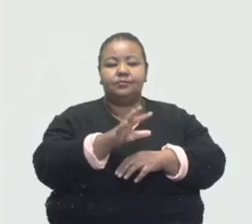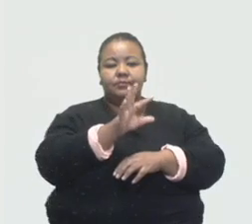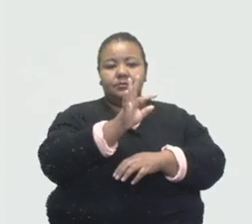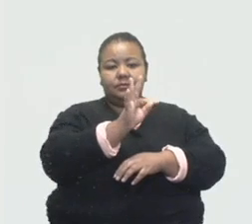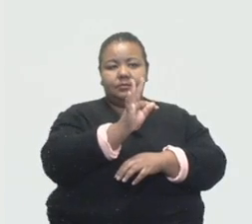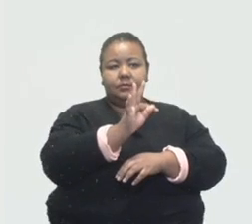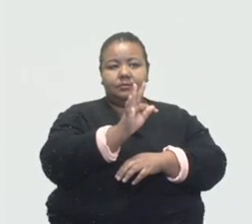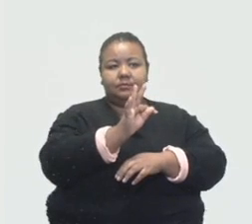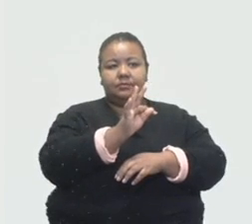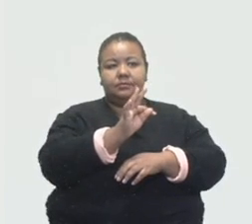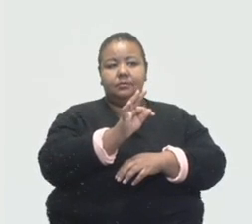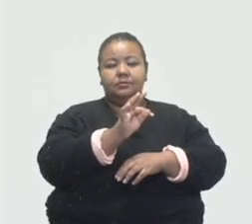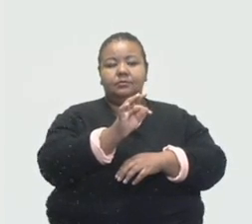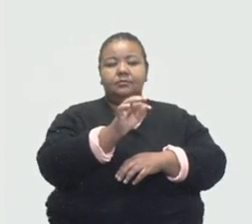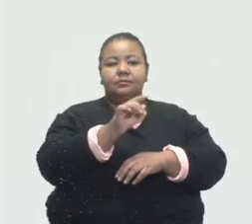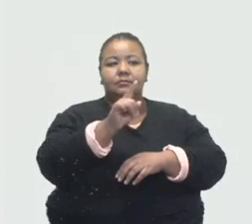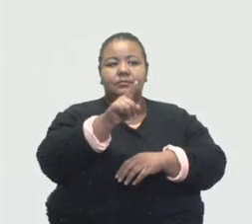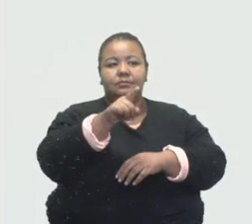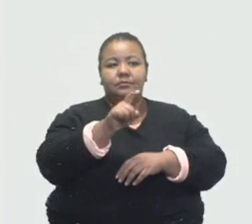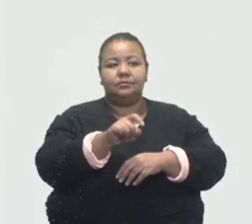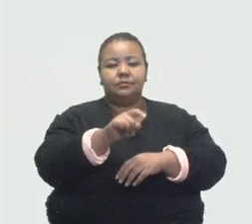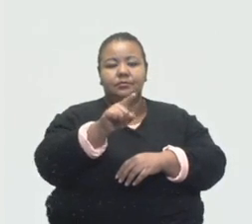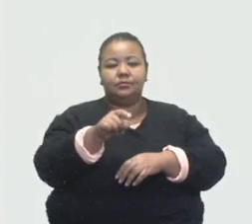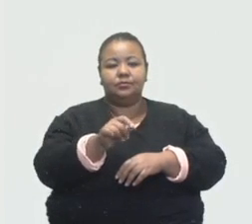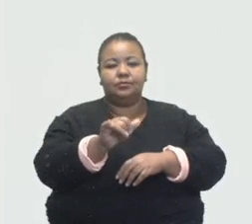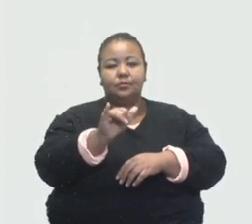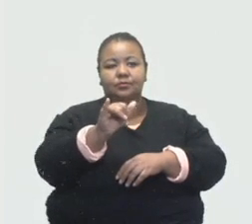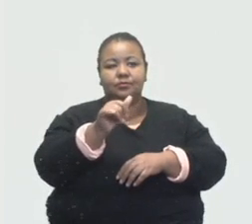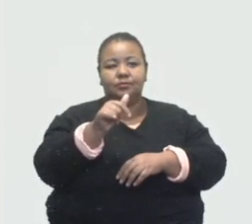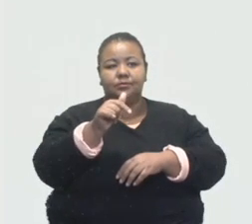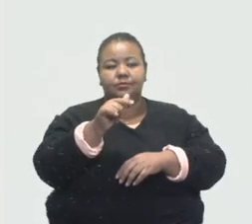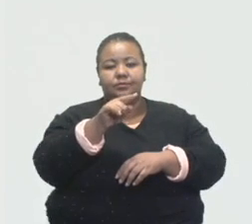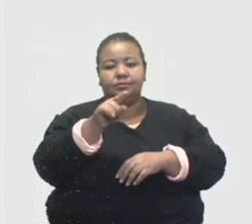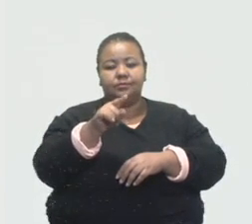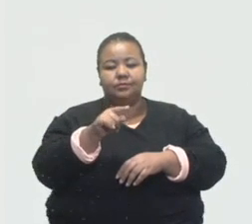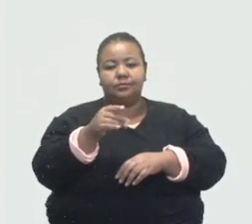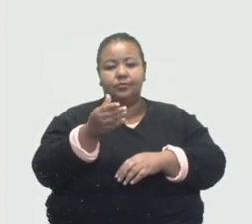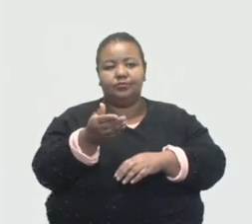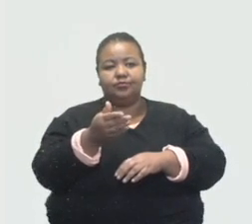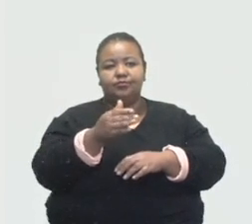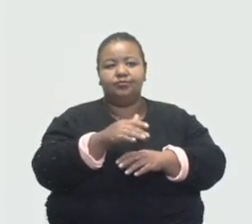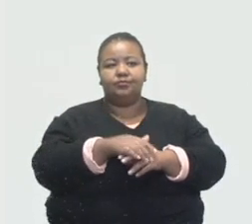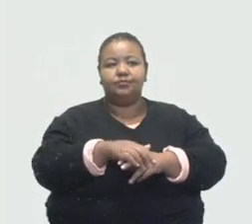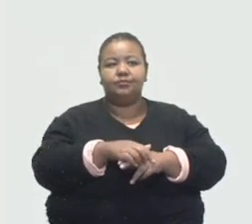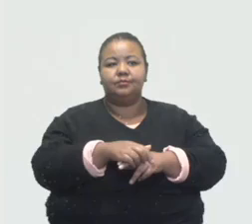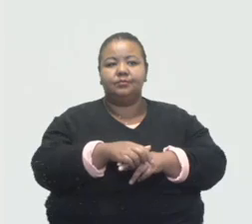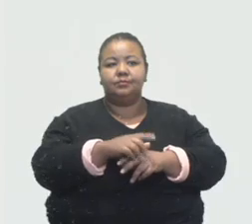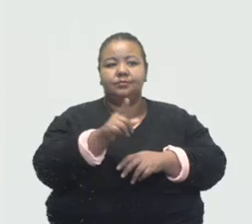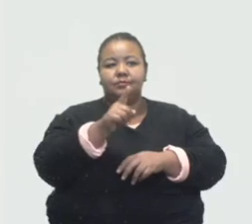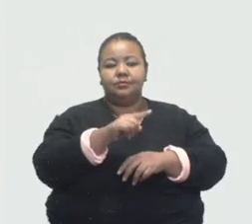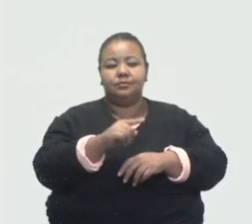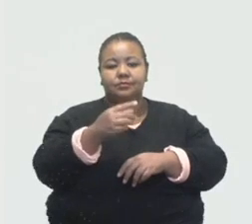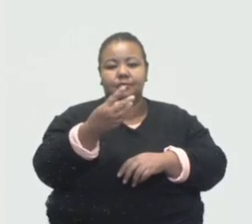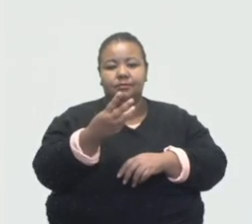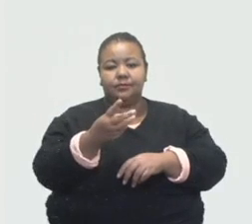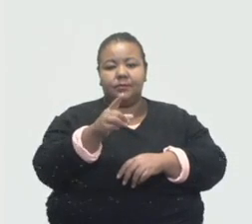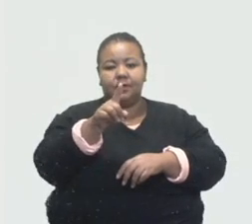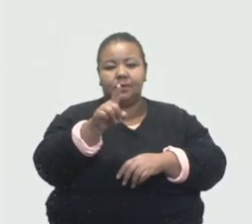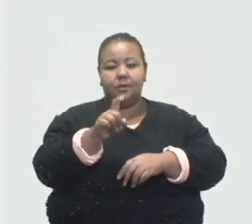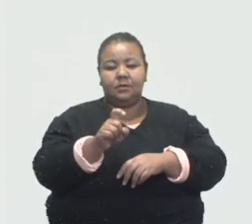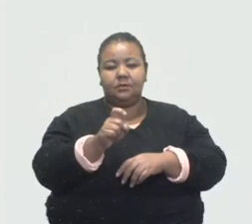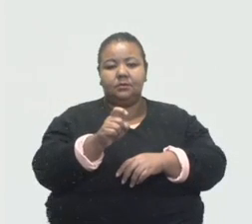transformação foi dada para nós, do R2 no R2, ela é dada da seguinte forma. Temos aqui 3x,